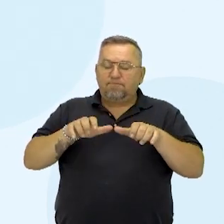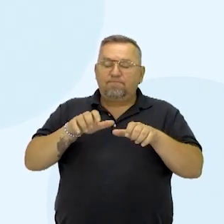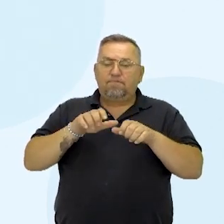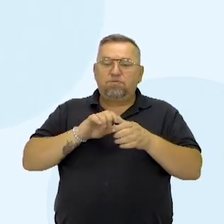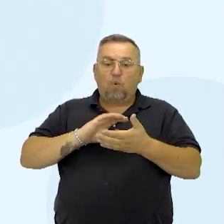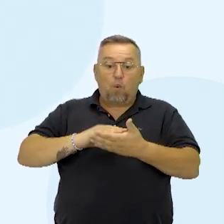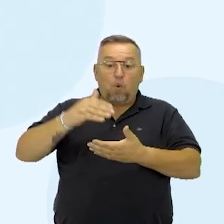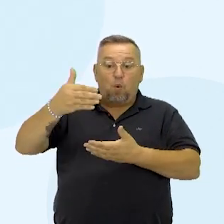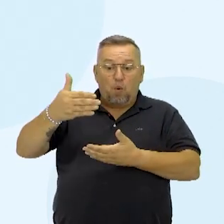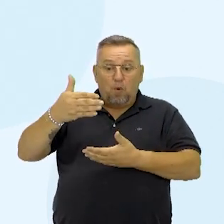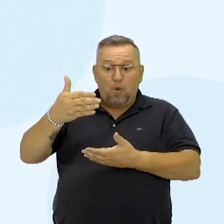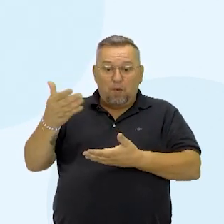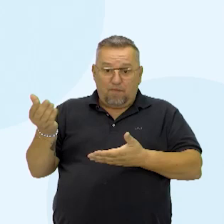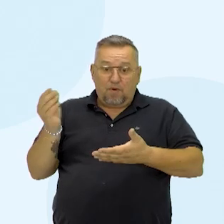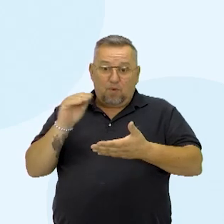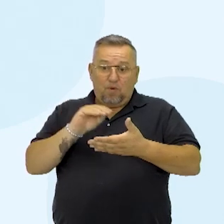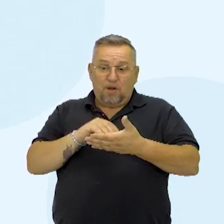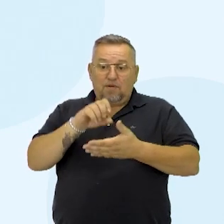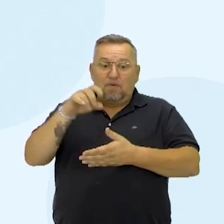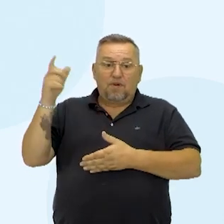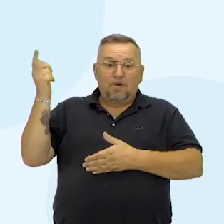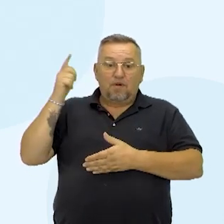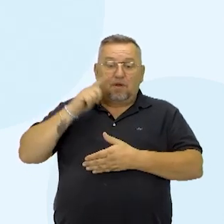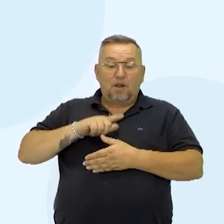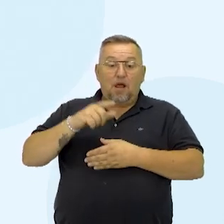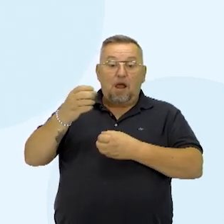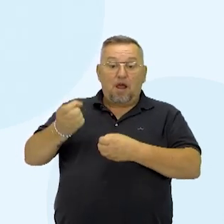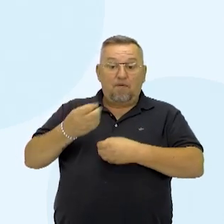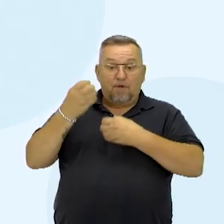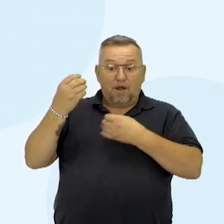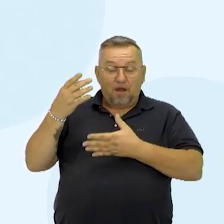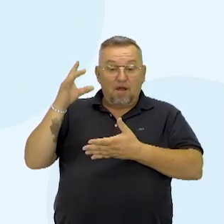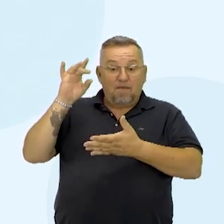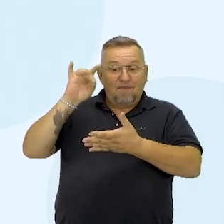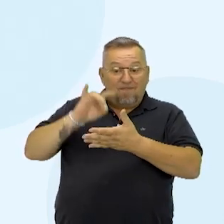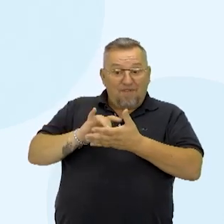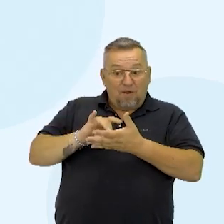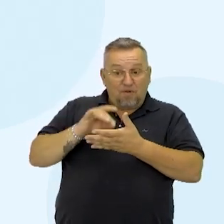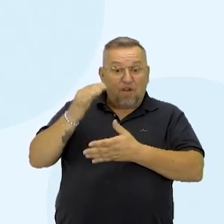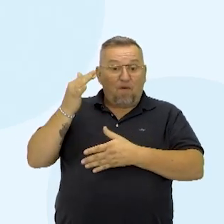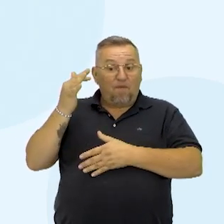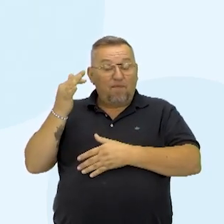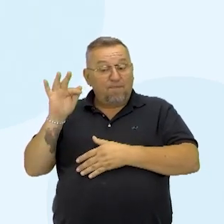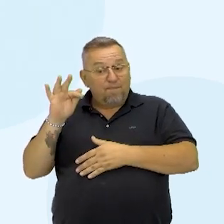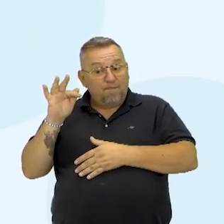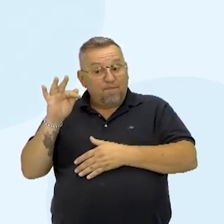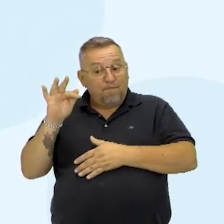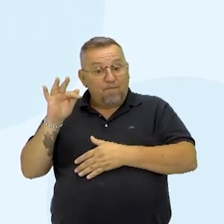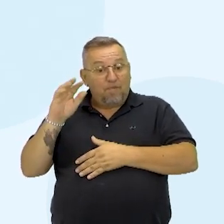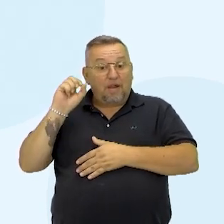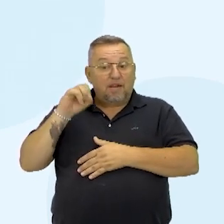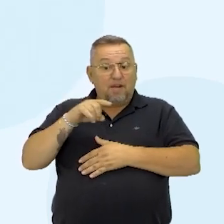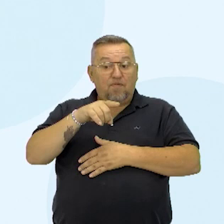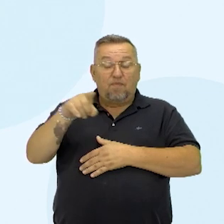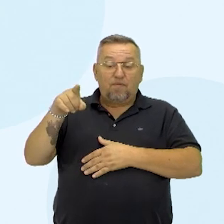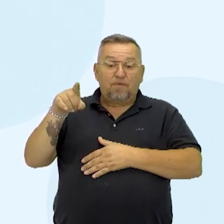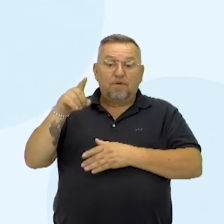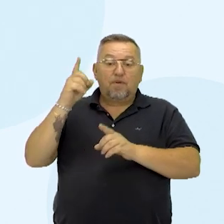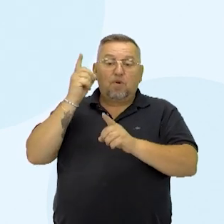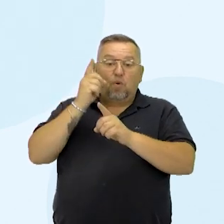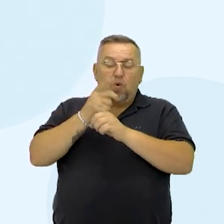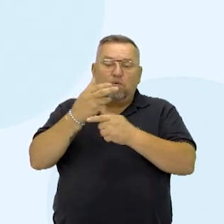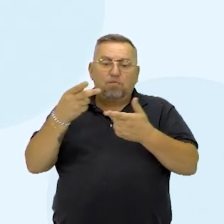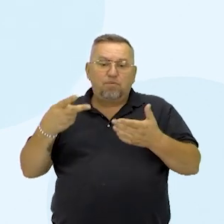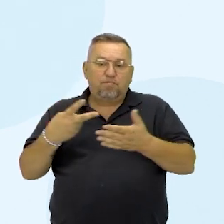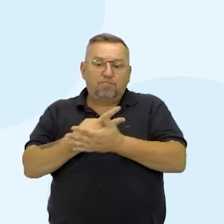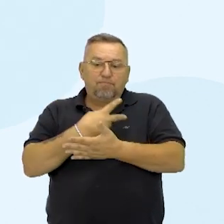do seu aparelho, vai colocar se você considera a informação falsa ou verdadeira. E se por acaso você encontrar